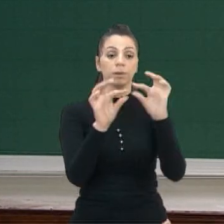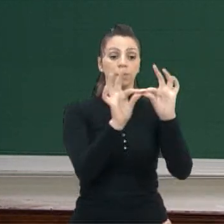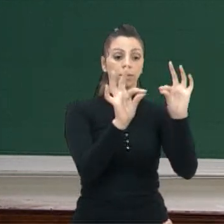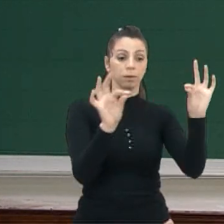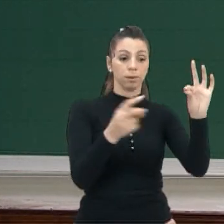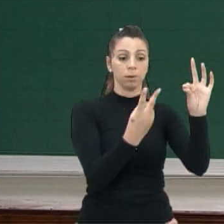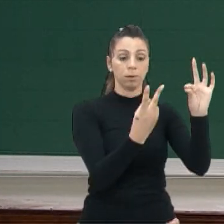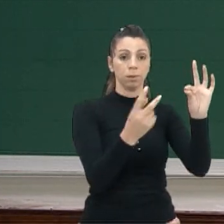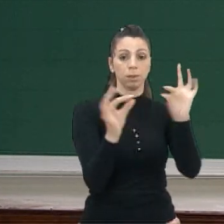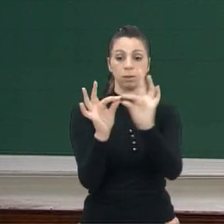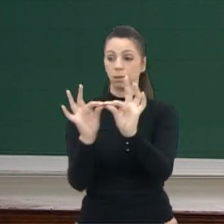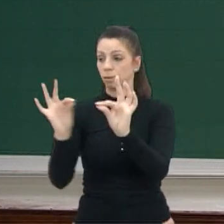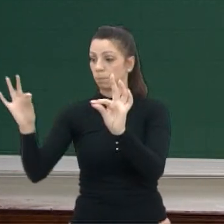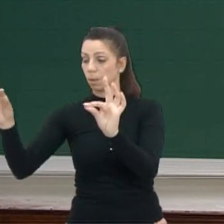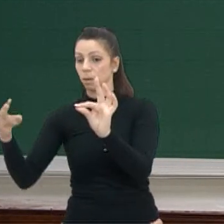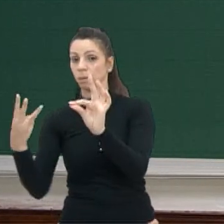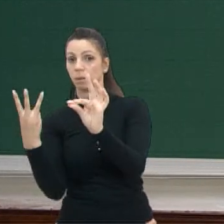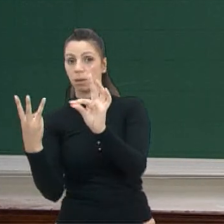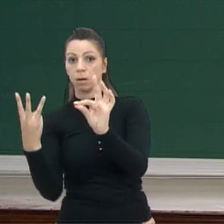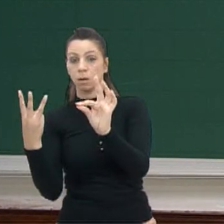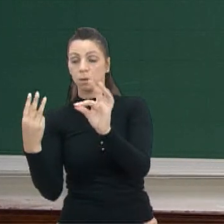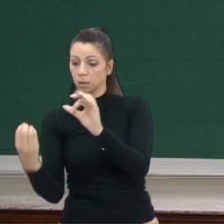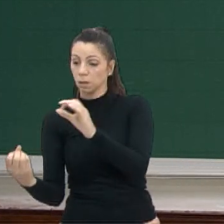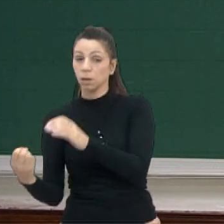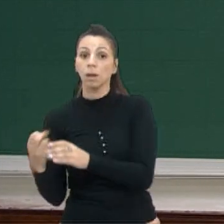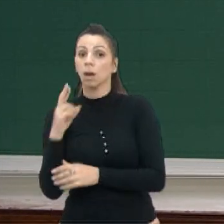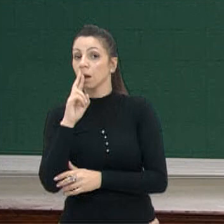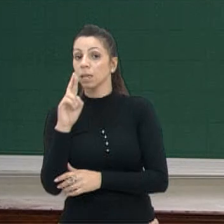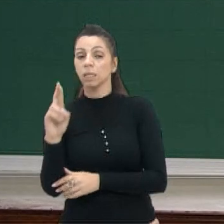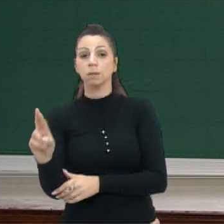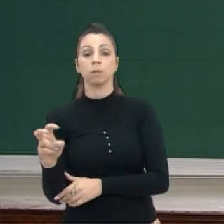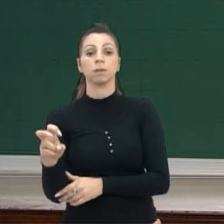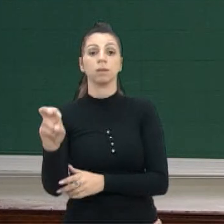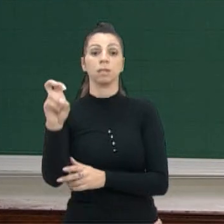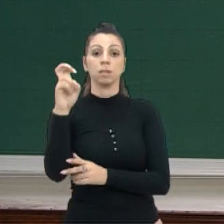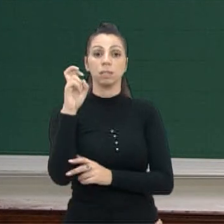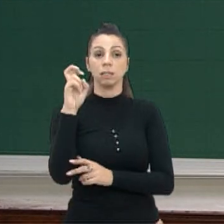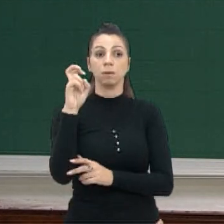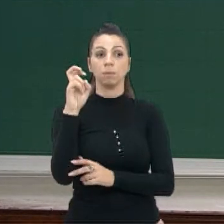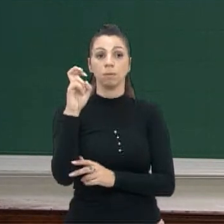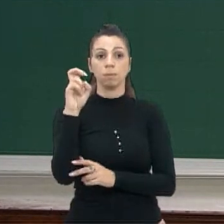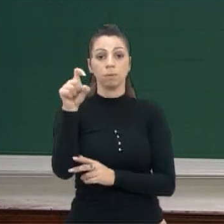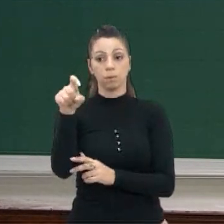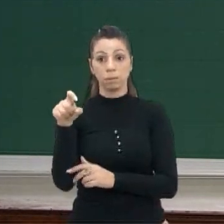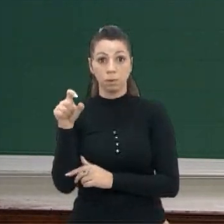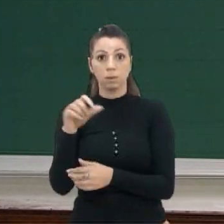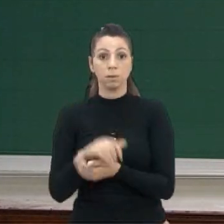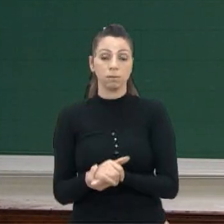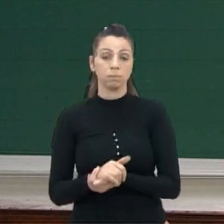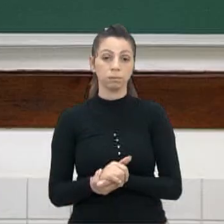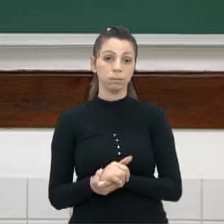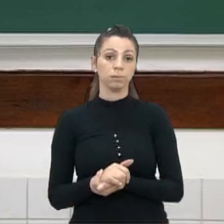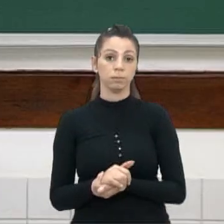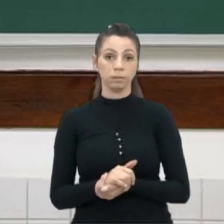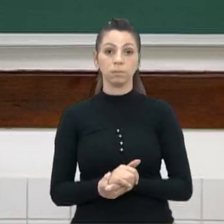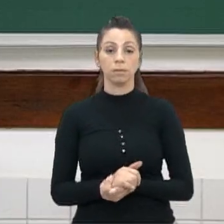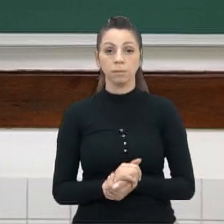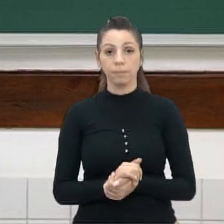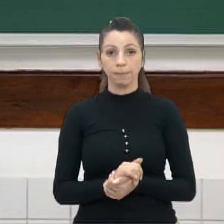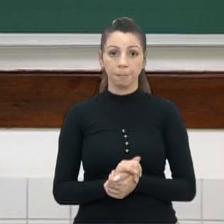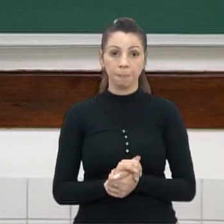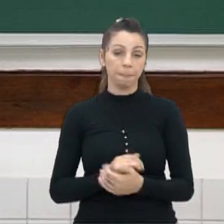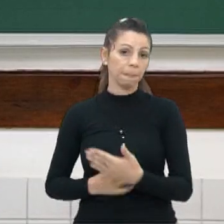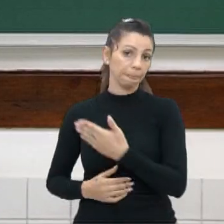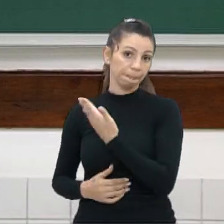comprimento é 2 mais 3, que dá 5. 5 vezes o x, 5x. Certo? Então,